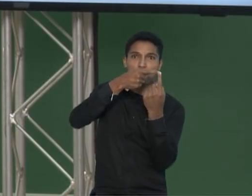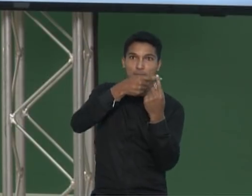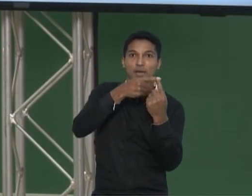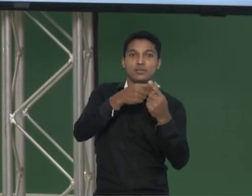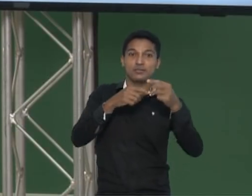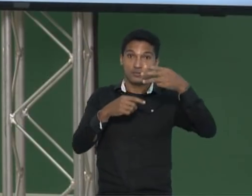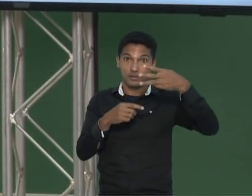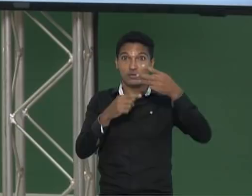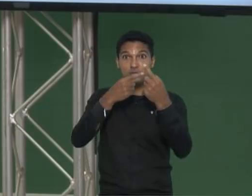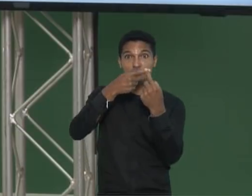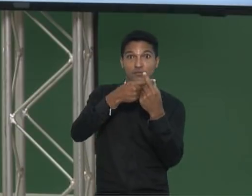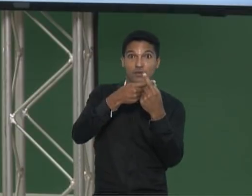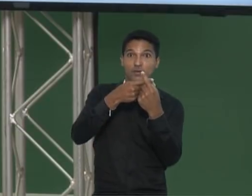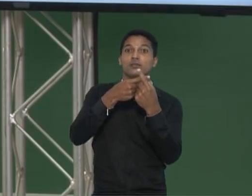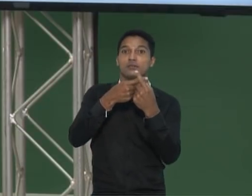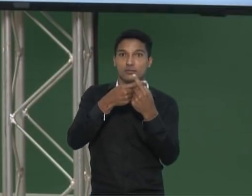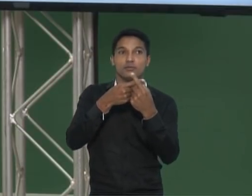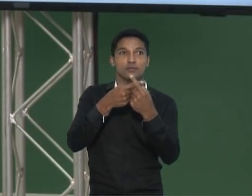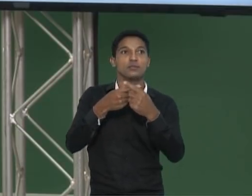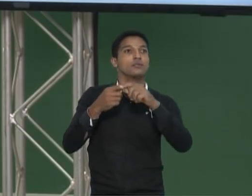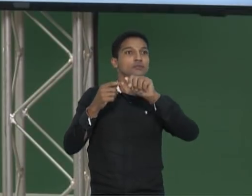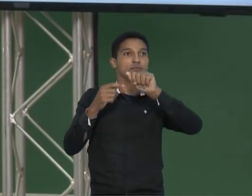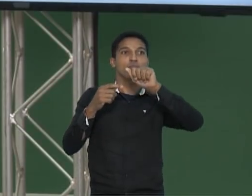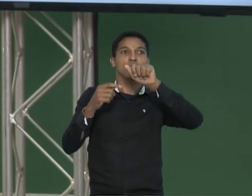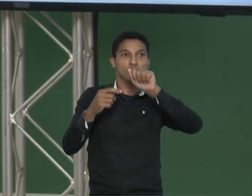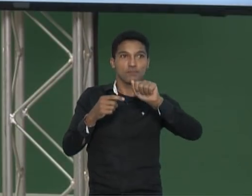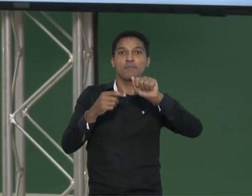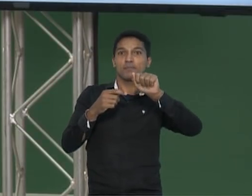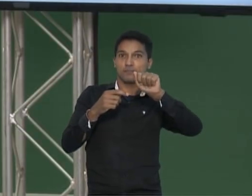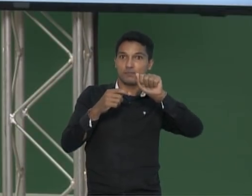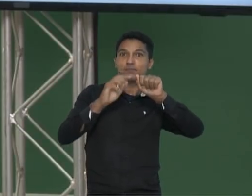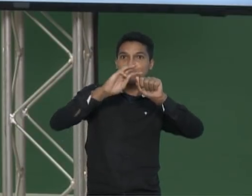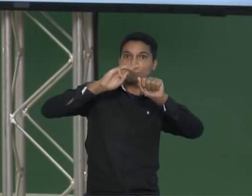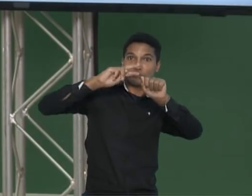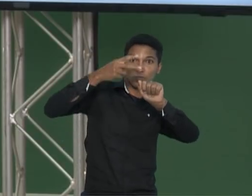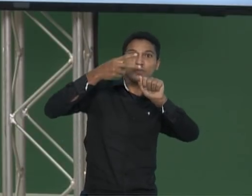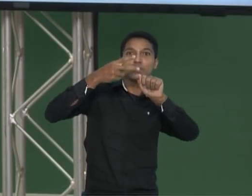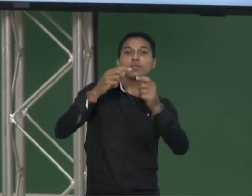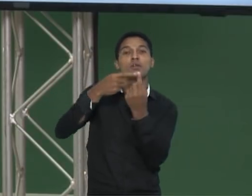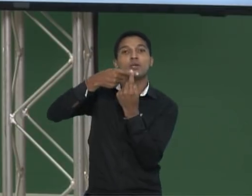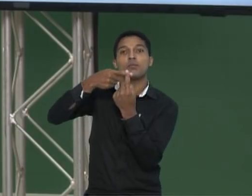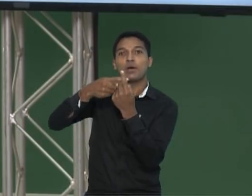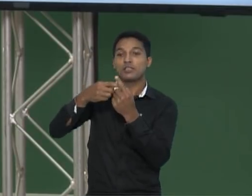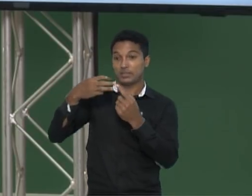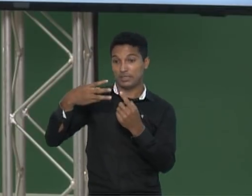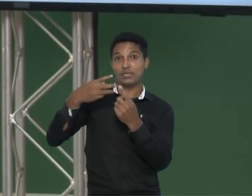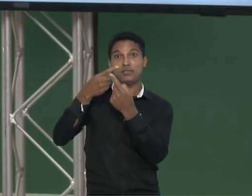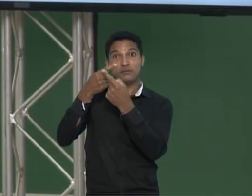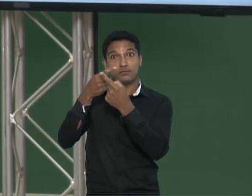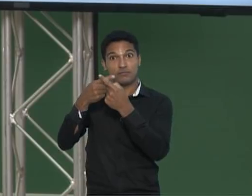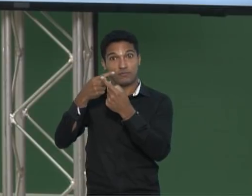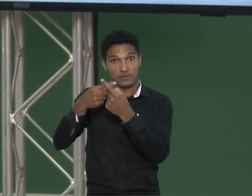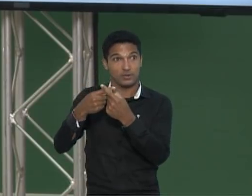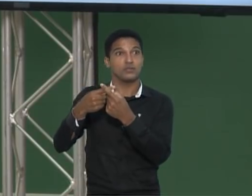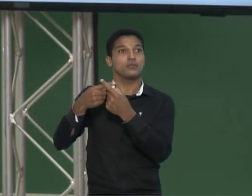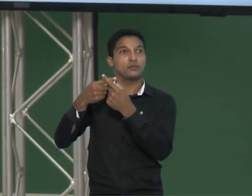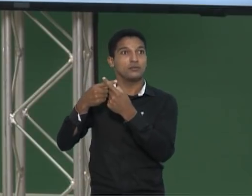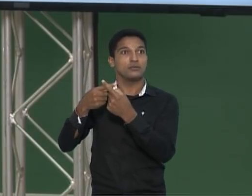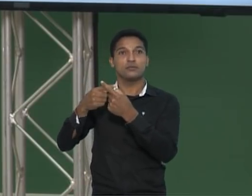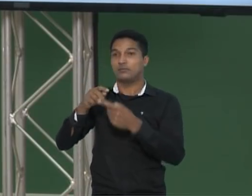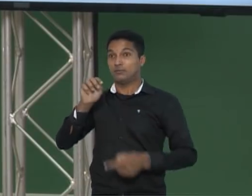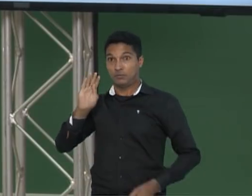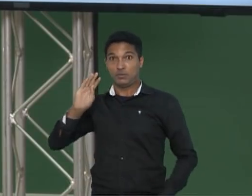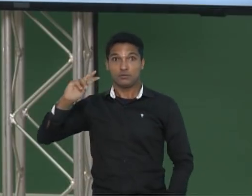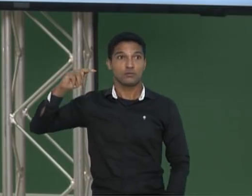o quadrado do primeiro pelo segundo, mais 3 vezes o primeiro pelo quadrado do segundo e mais